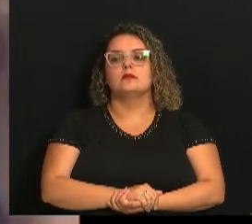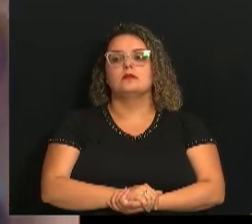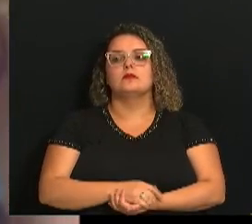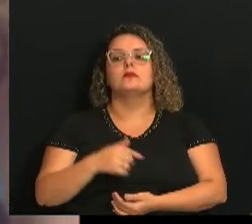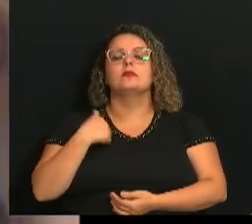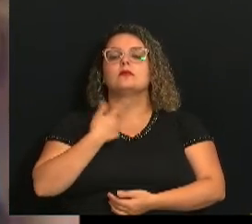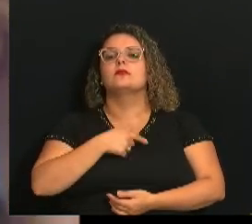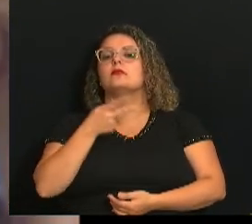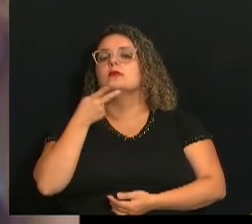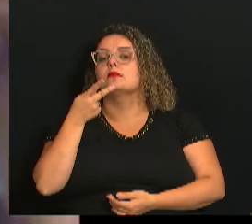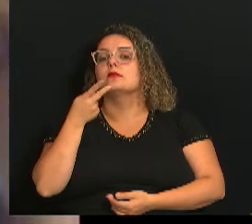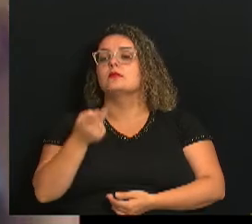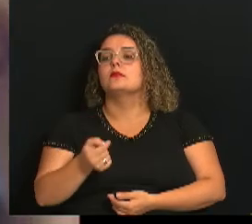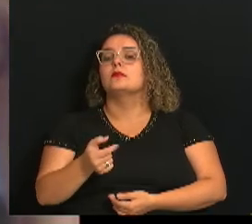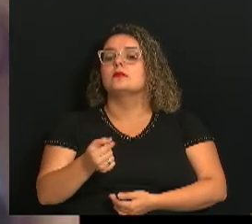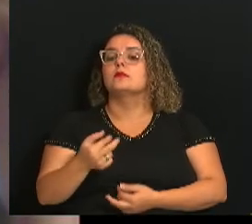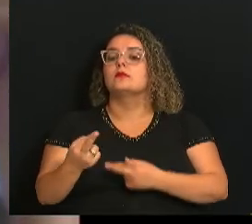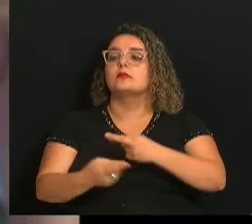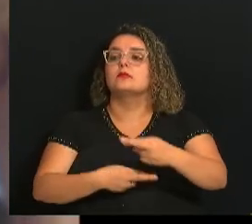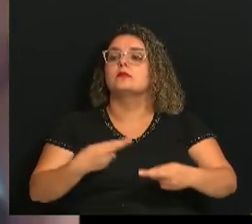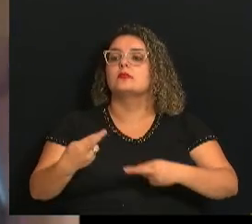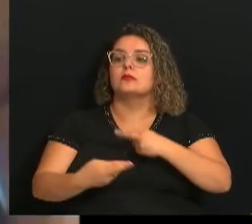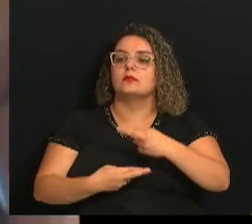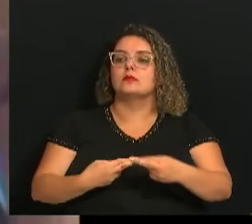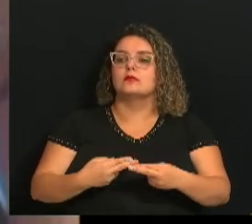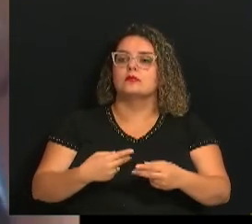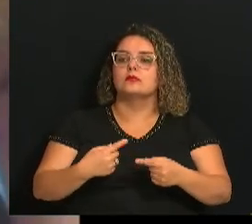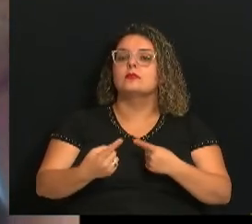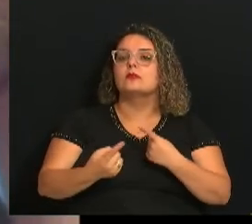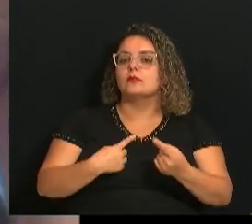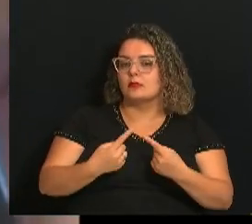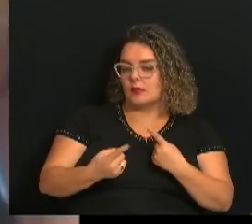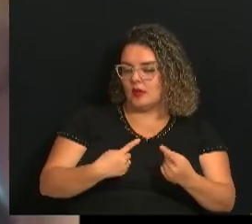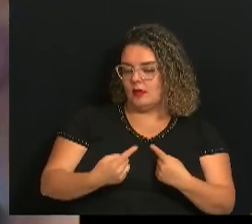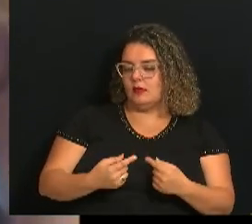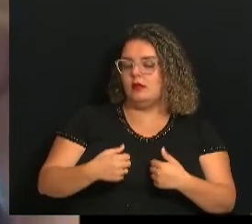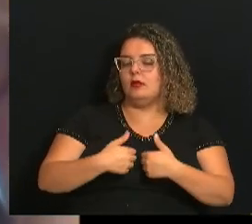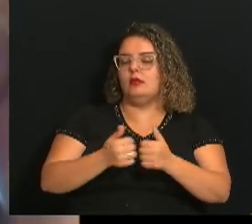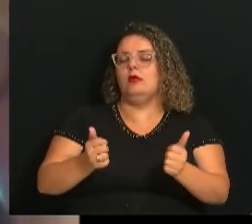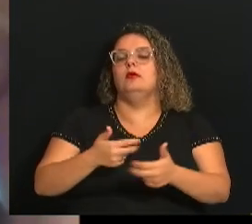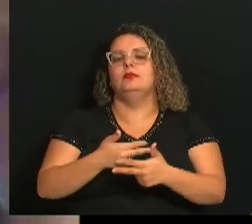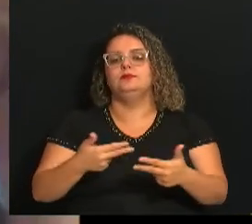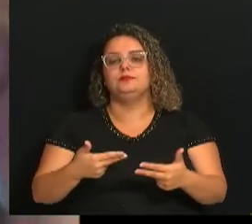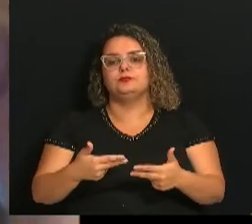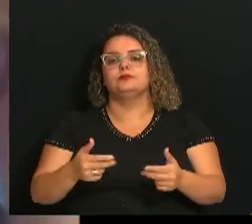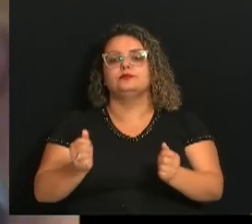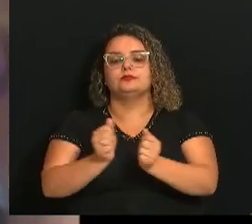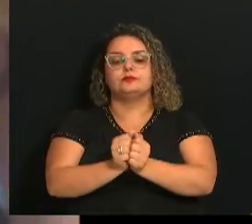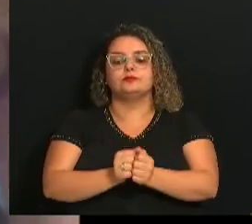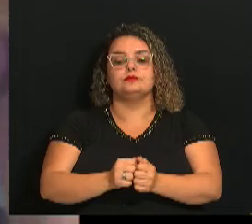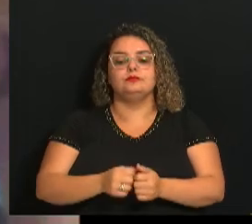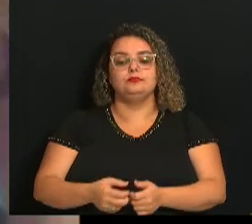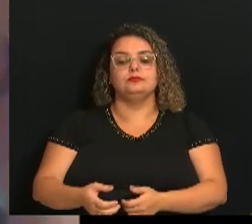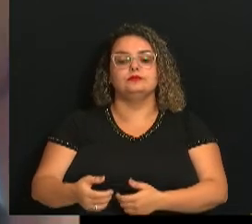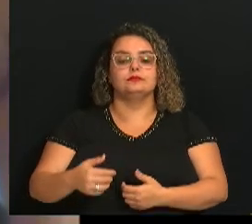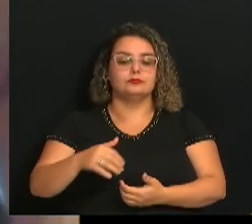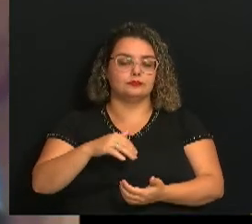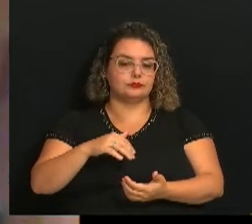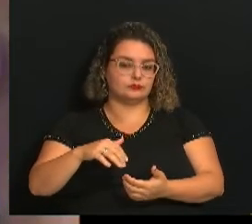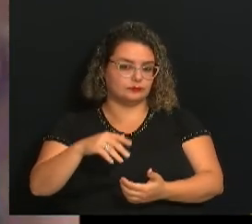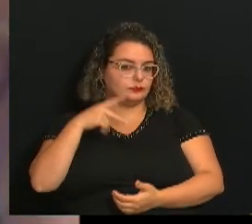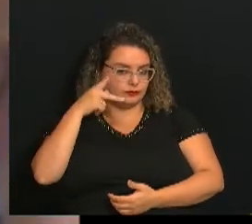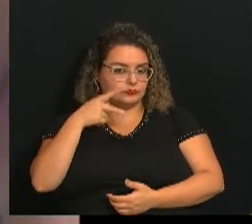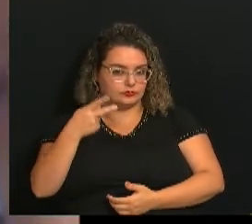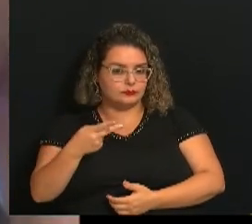da relação da política de transporte com a política de cultura, e com a política de cultura, com a política de urbanismo e com a política de